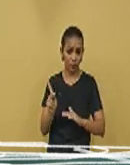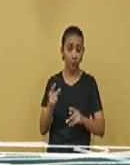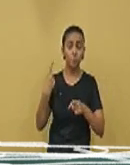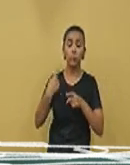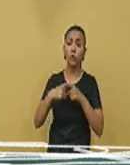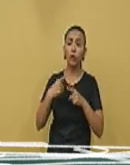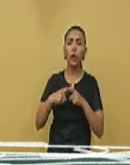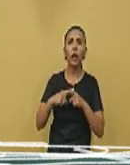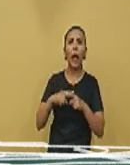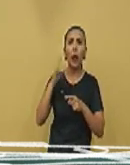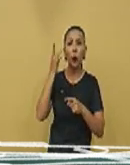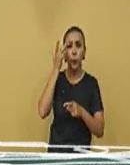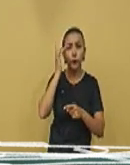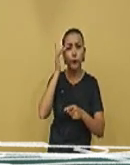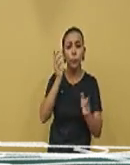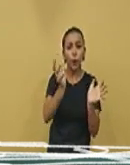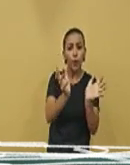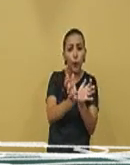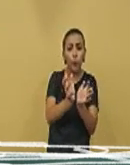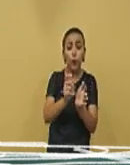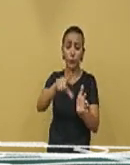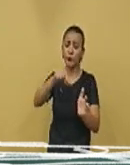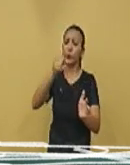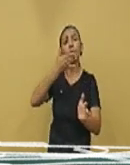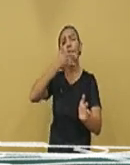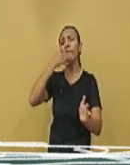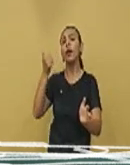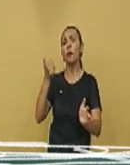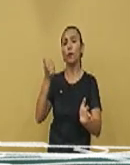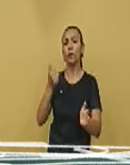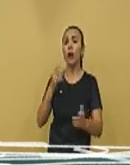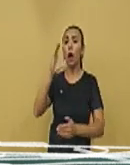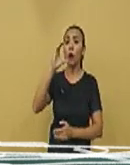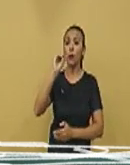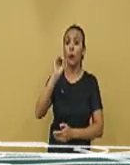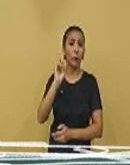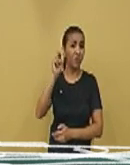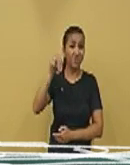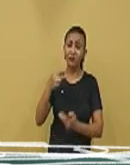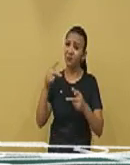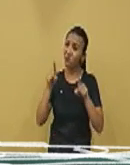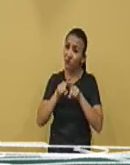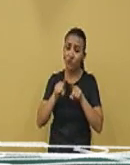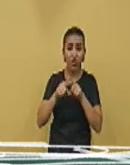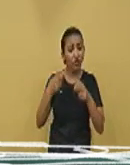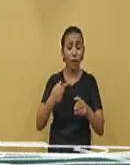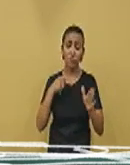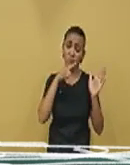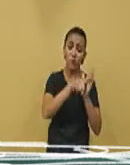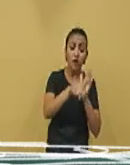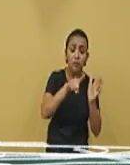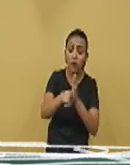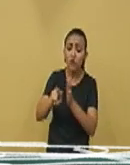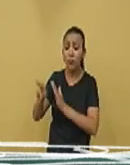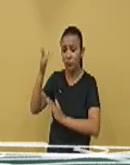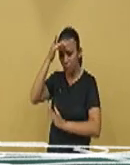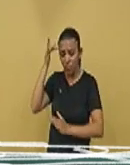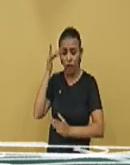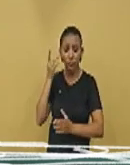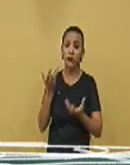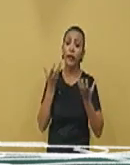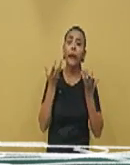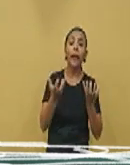acho que vem do grupo que escolhe. Né? Lá na COIN também foi feito assim. A gente perguntou para os servidores,